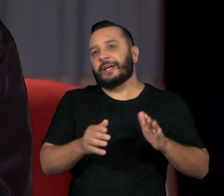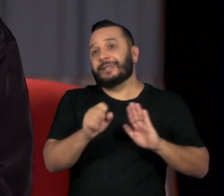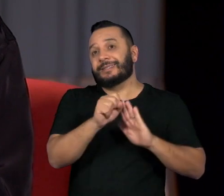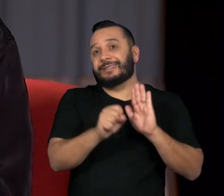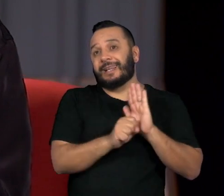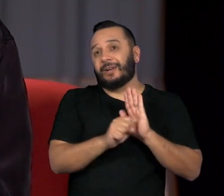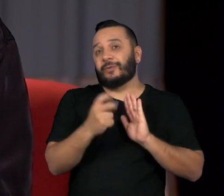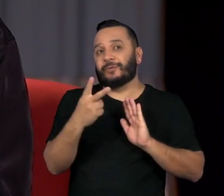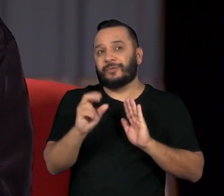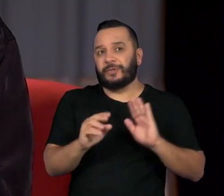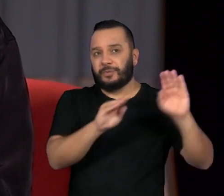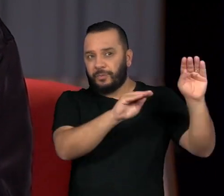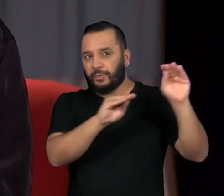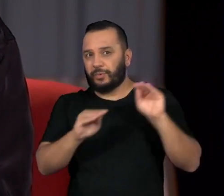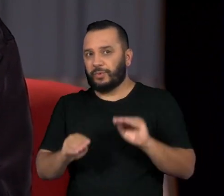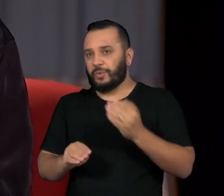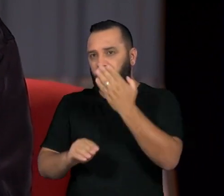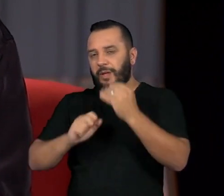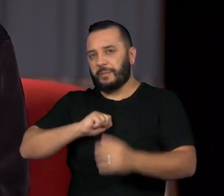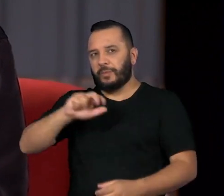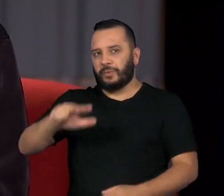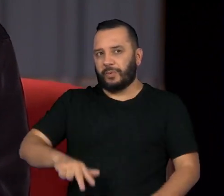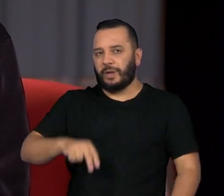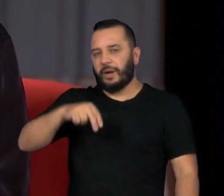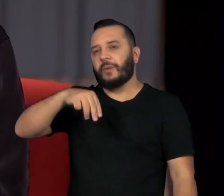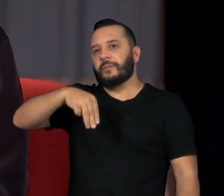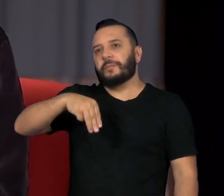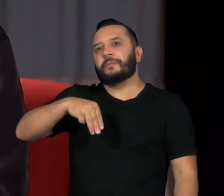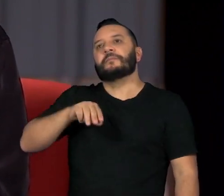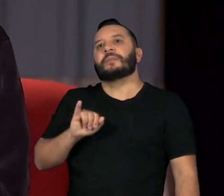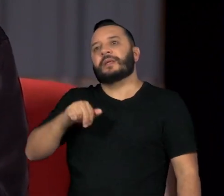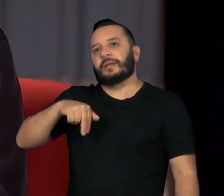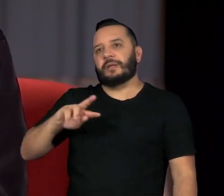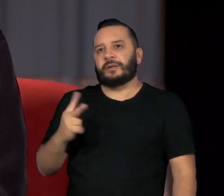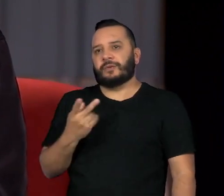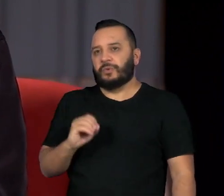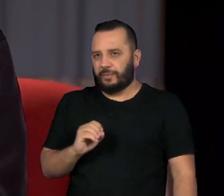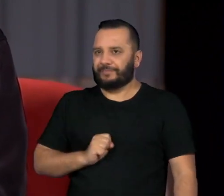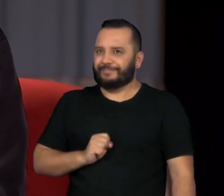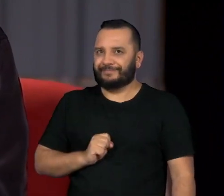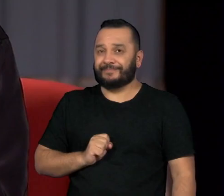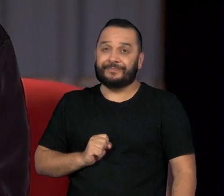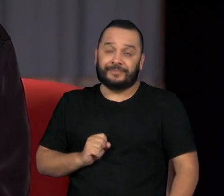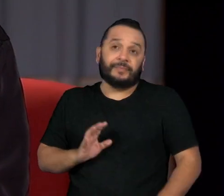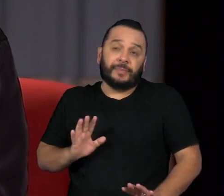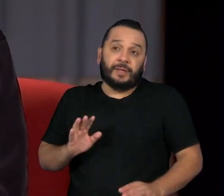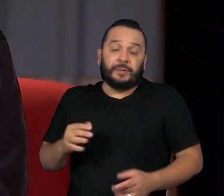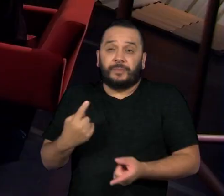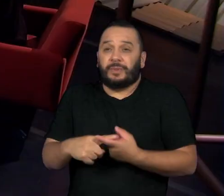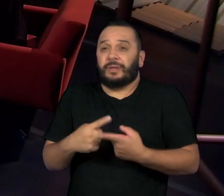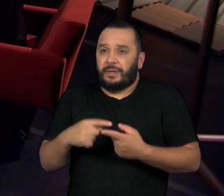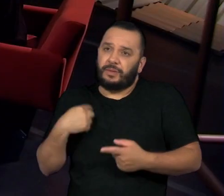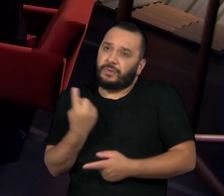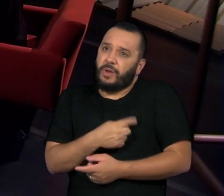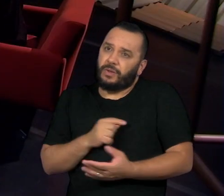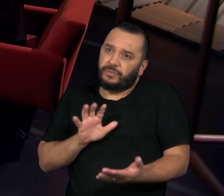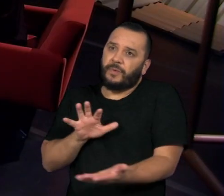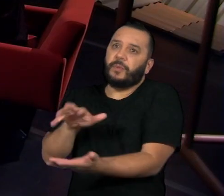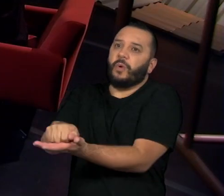E eu sei como essa relação com a nossa história é muito complexa. Afinal, fomos colonizados, né,